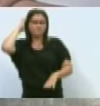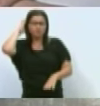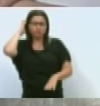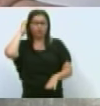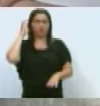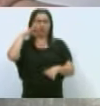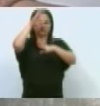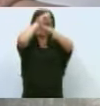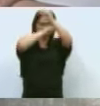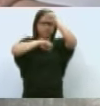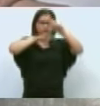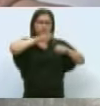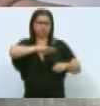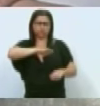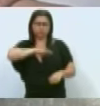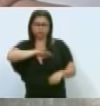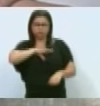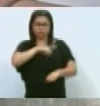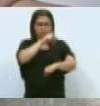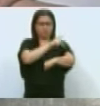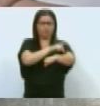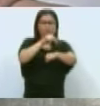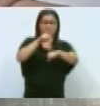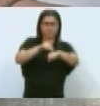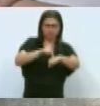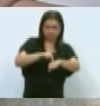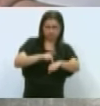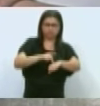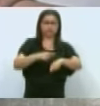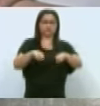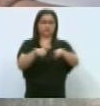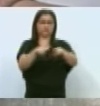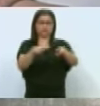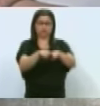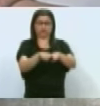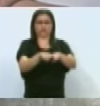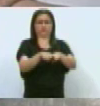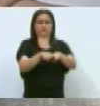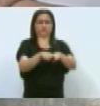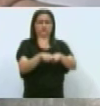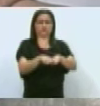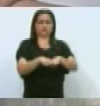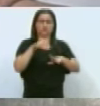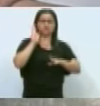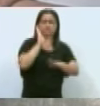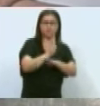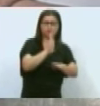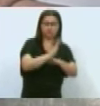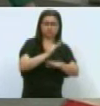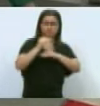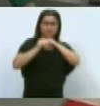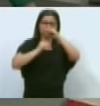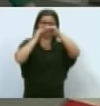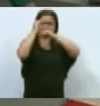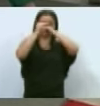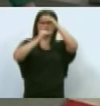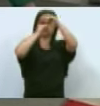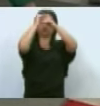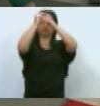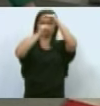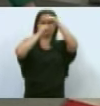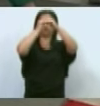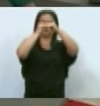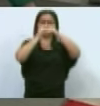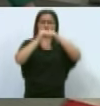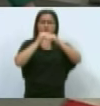E trabalhou psicopedagoga, igual eu sou psicopedagoga, a gente entende um pouco desse importante. Processo do desenvolvimento dele. Então